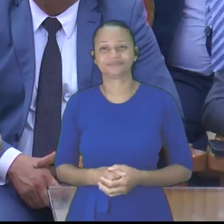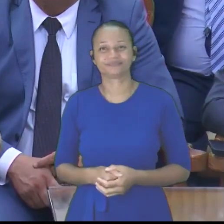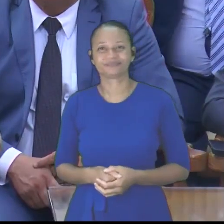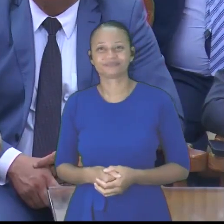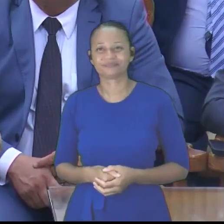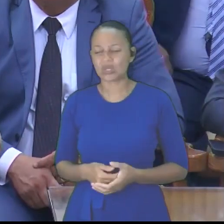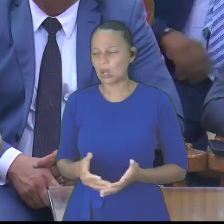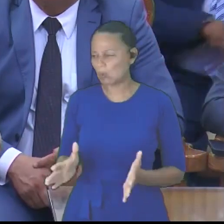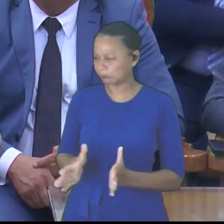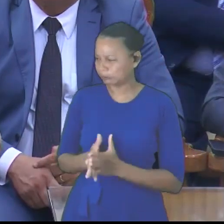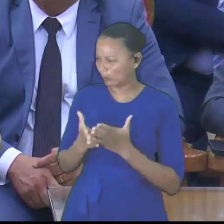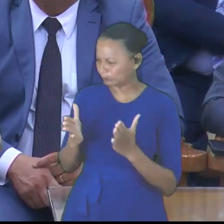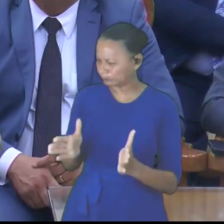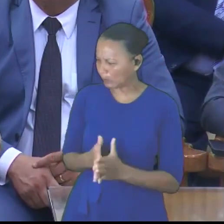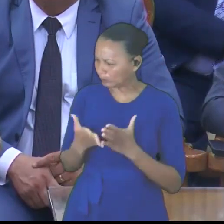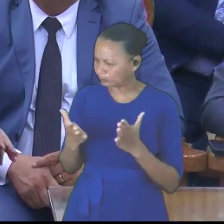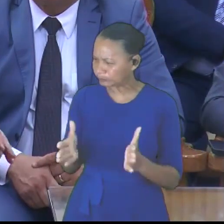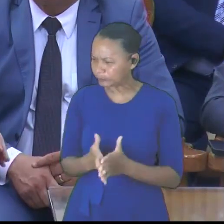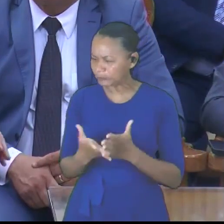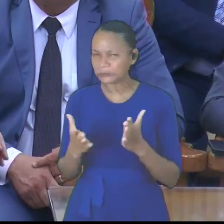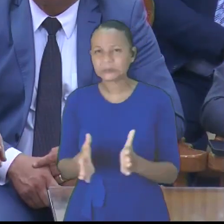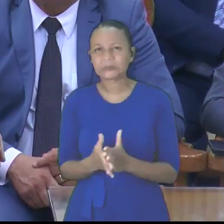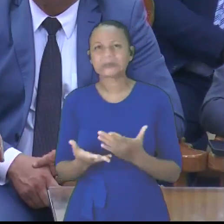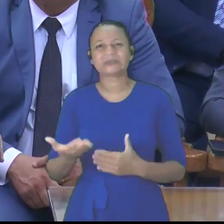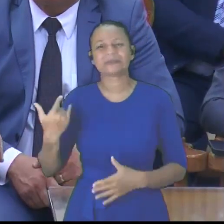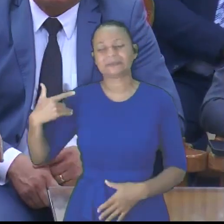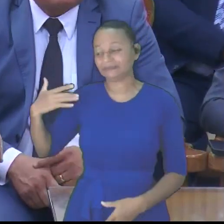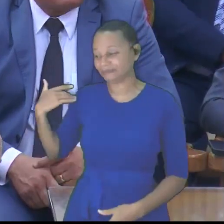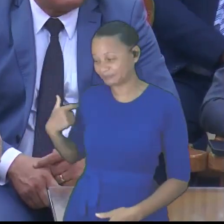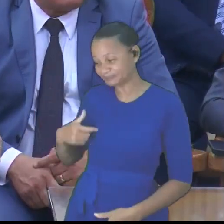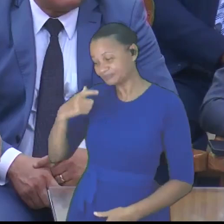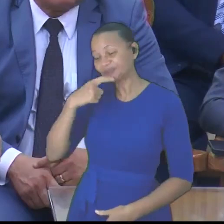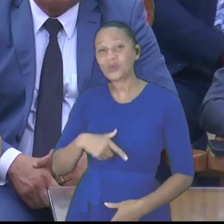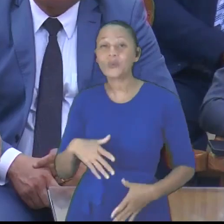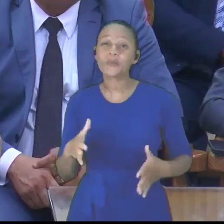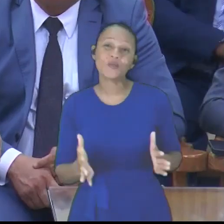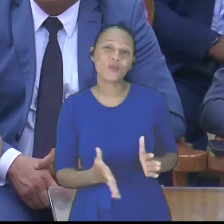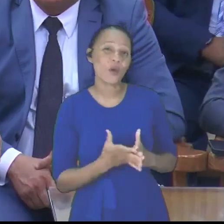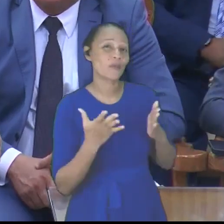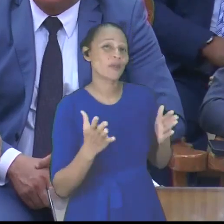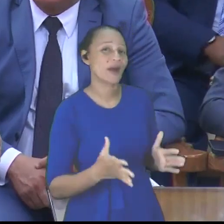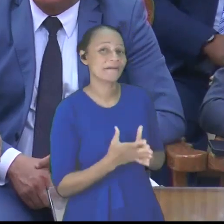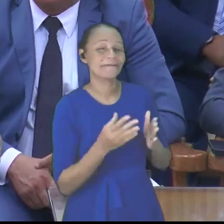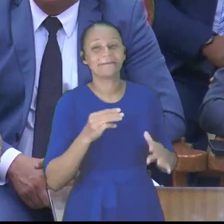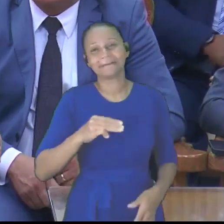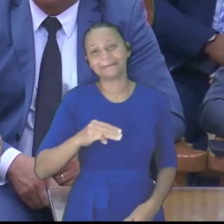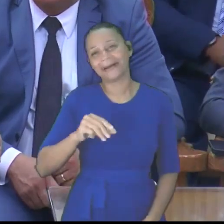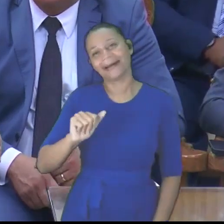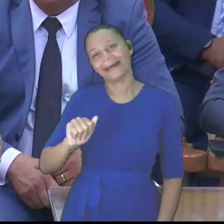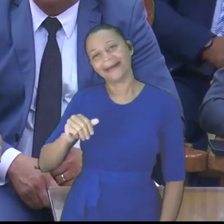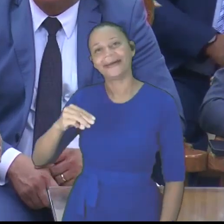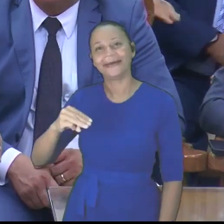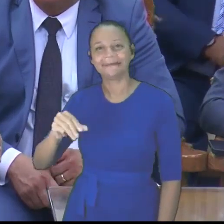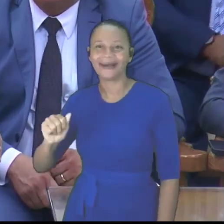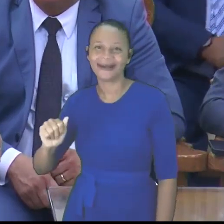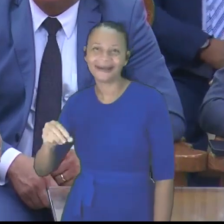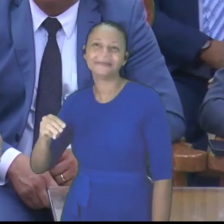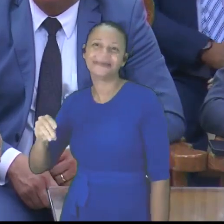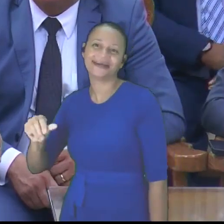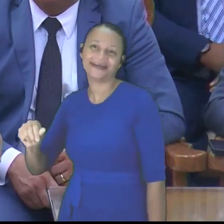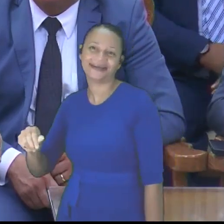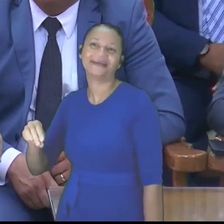Aí é pobre. Quando eu era menino dizia, eu sou pobre. De marré. Esse é de